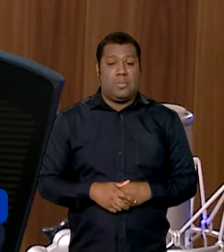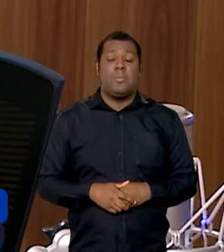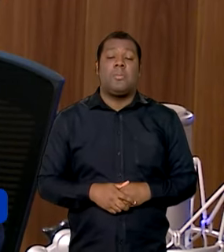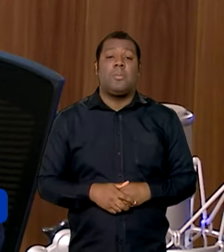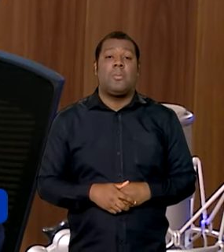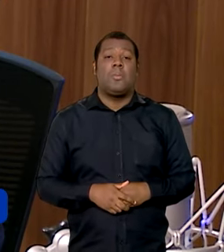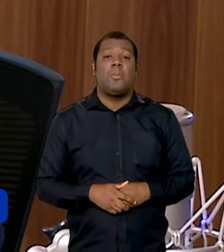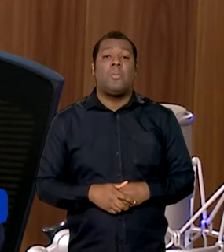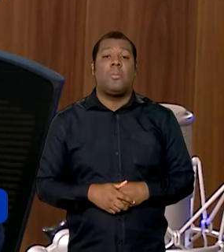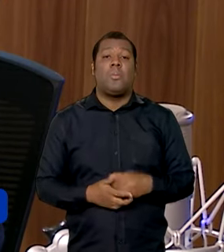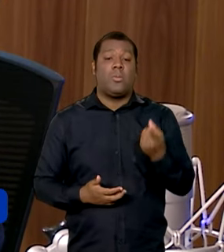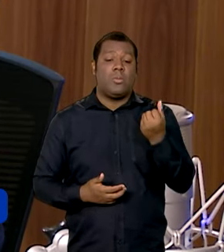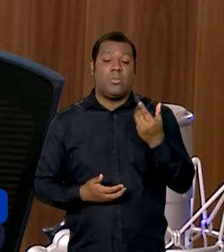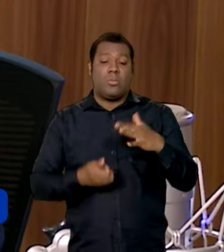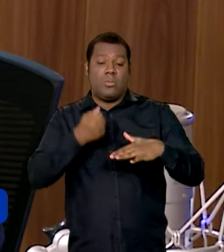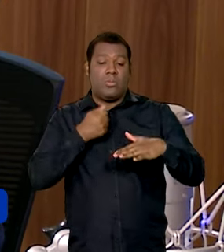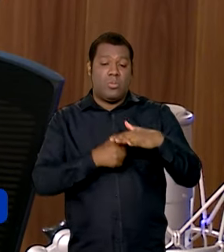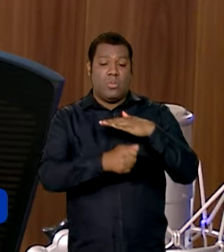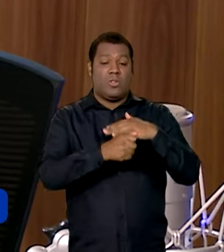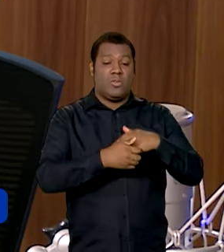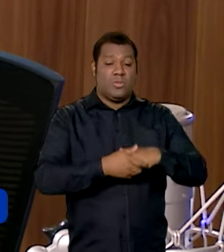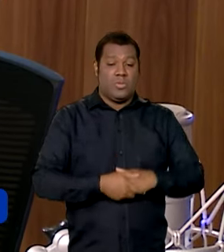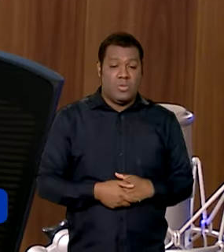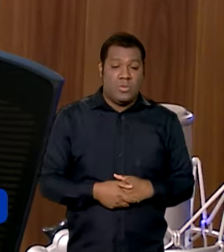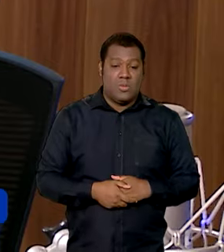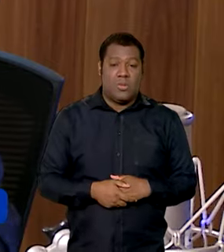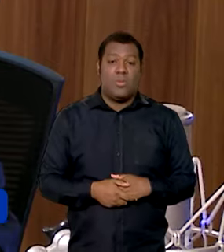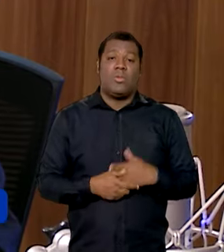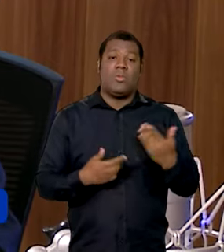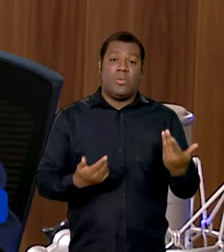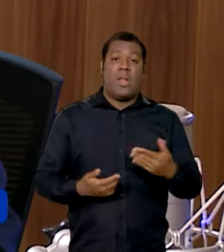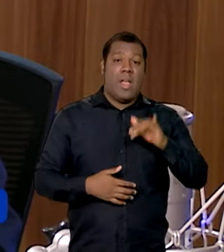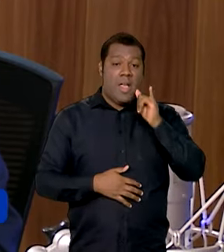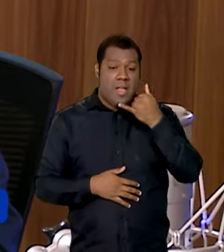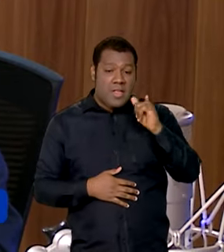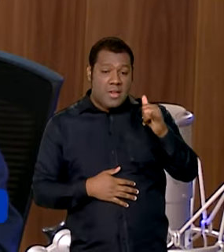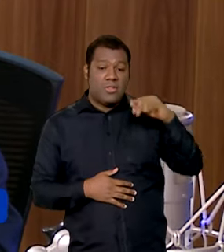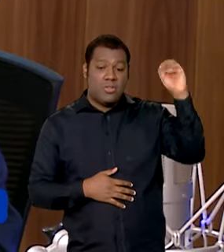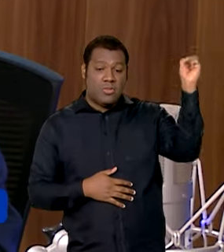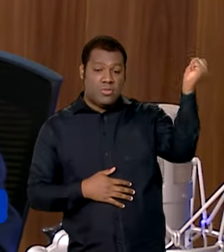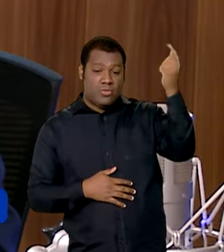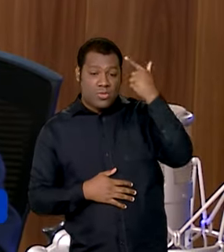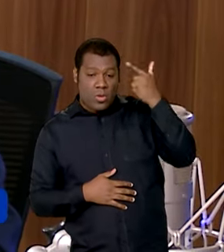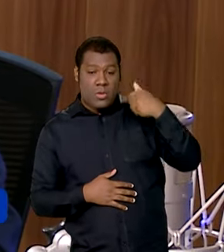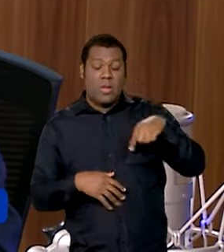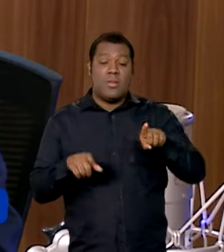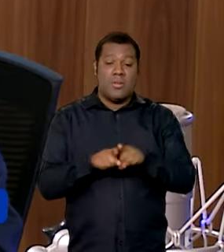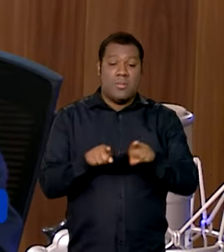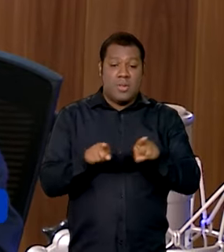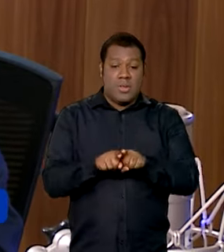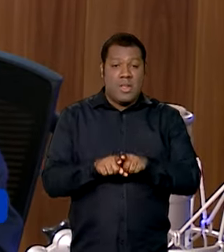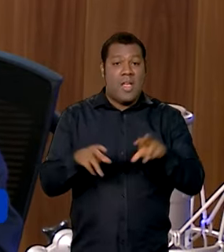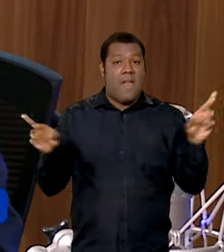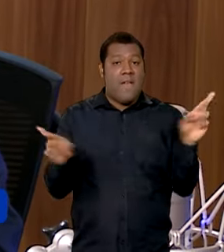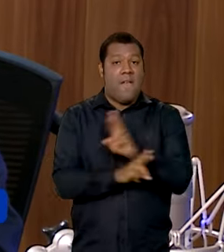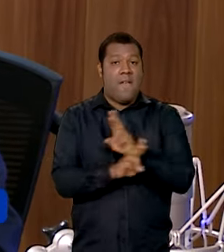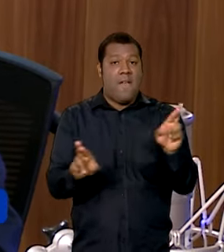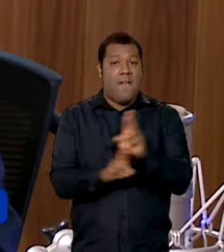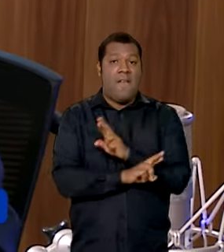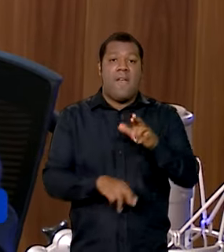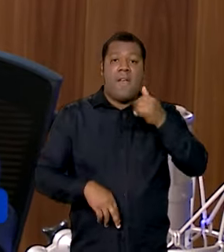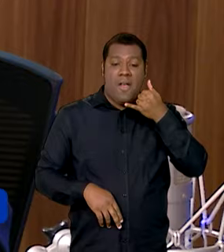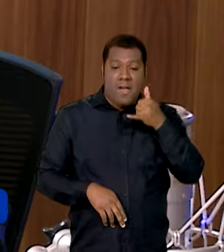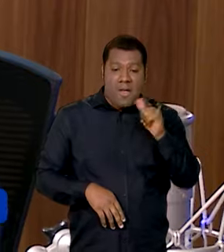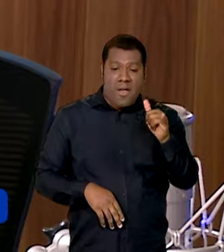investimento por exemplo em em parques eólico saber que a rede de transmissão vai est sendo também